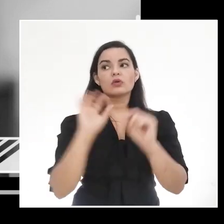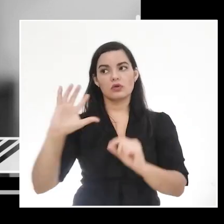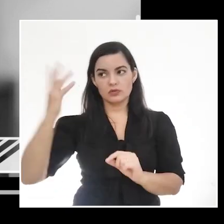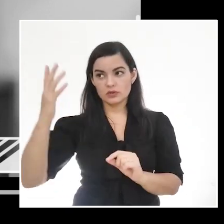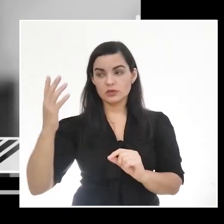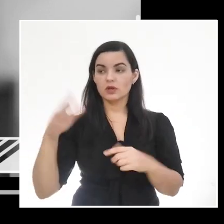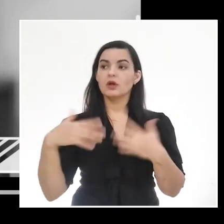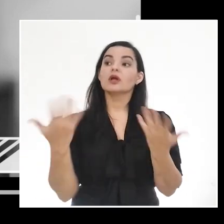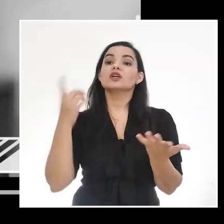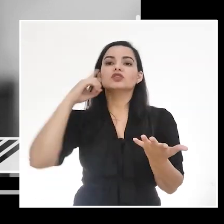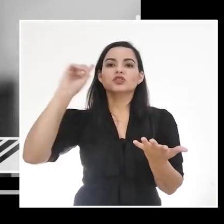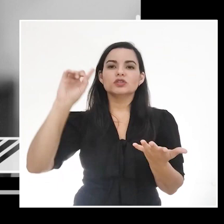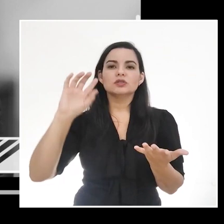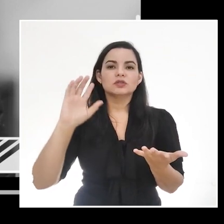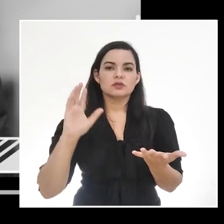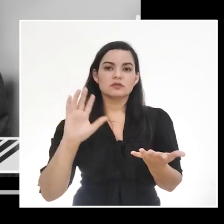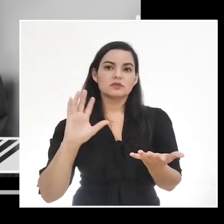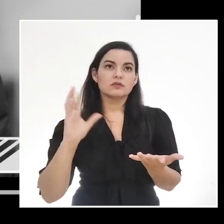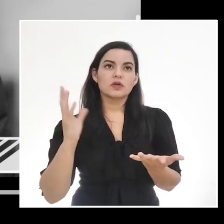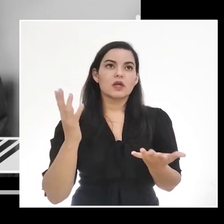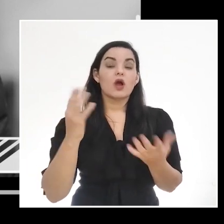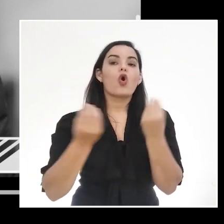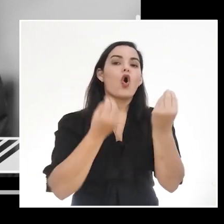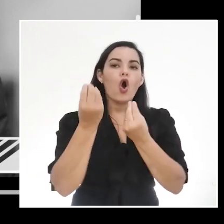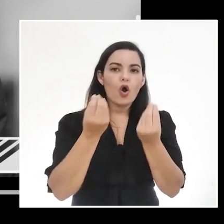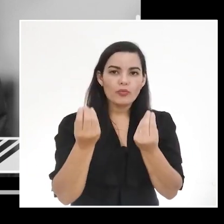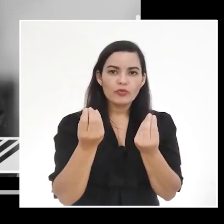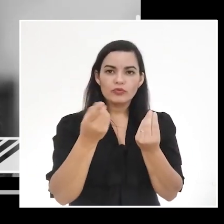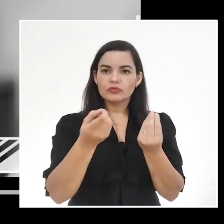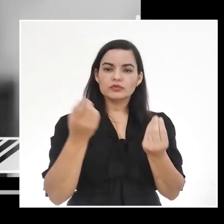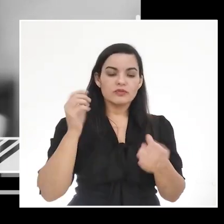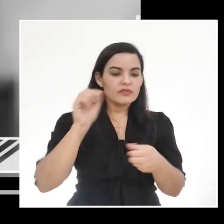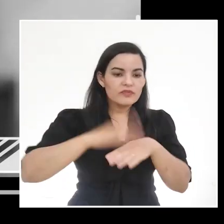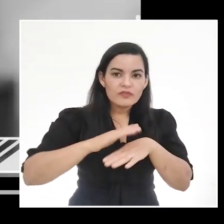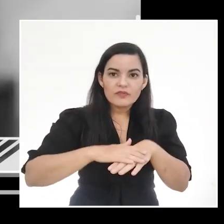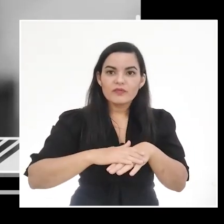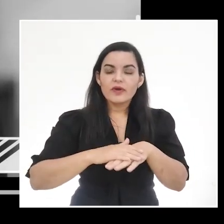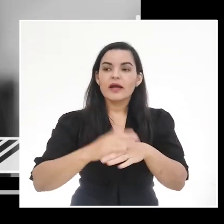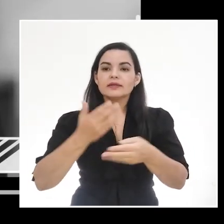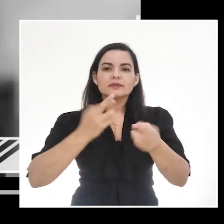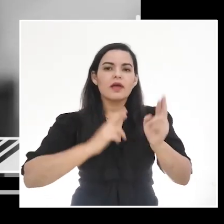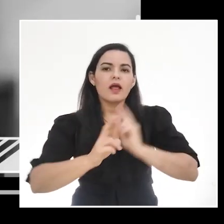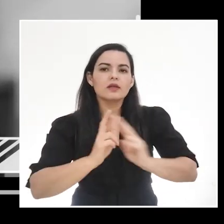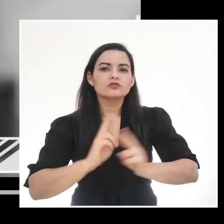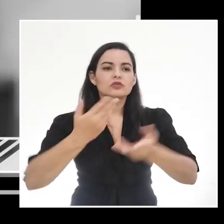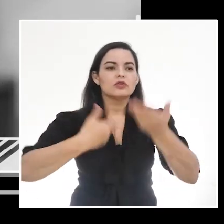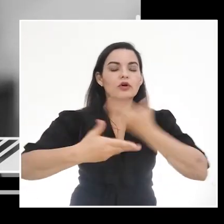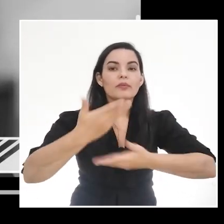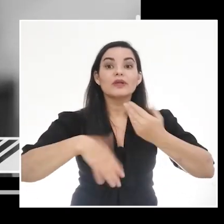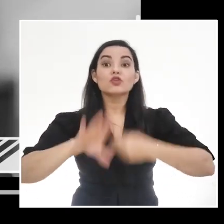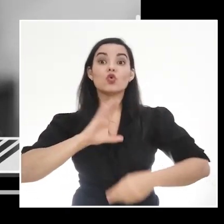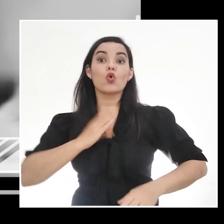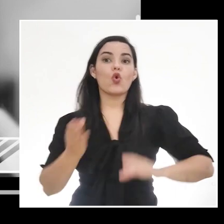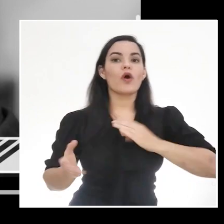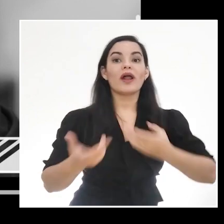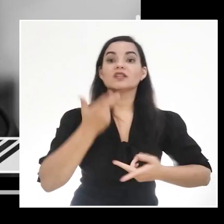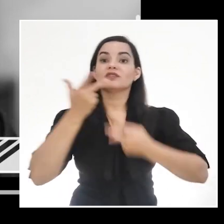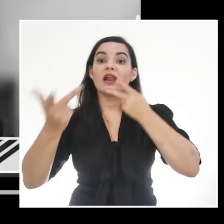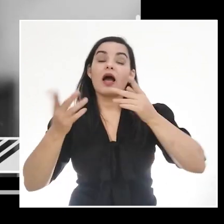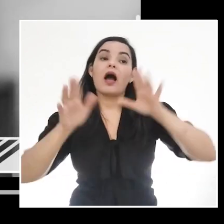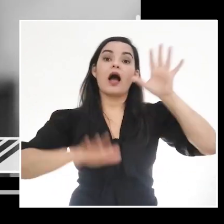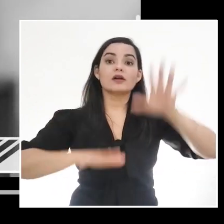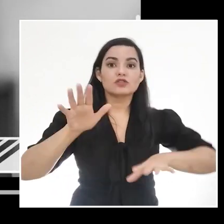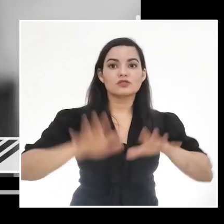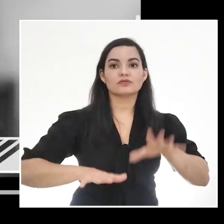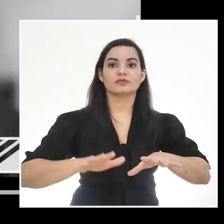discipulado a gente quer o testemunho do que aconteceu, viu? Quando que você consegue fazer isso? Num ambiente apenas